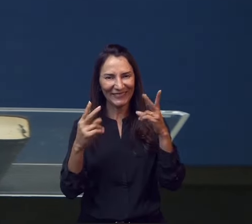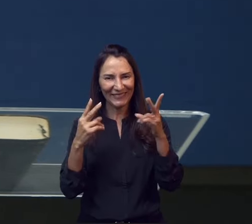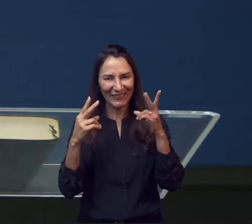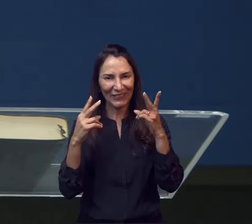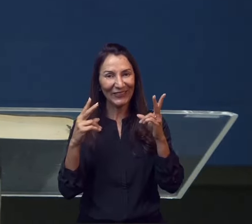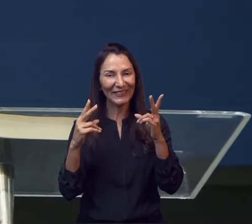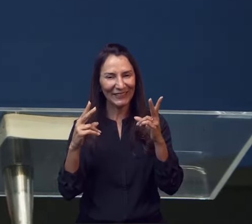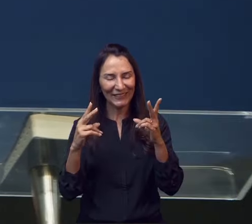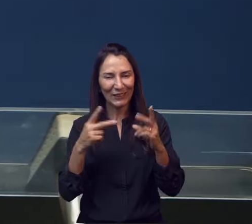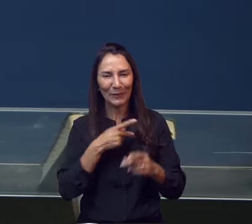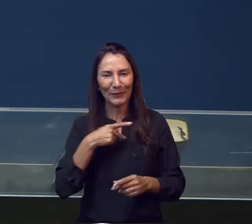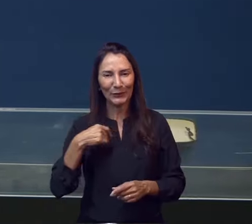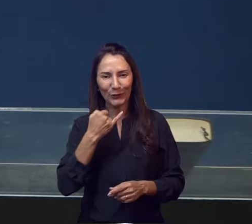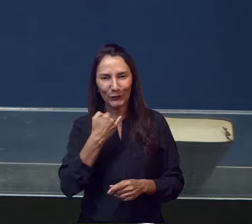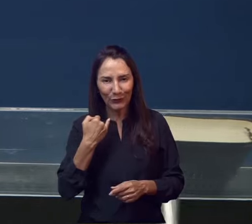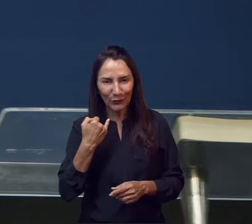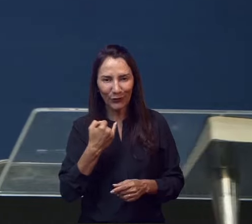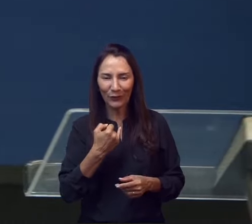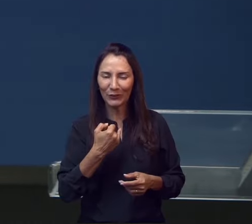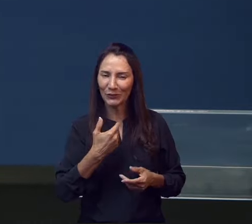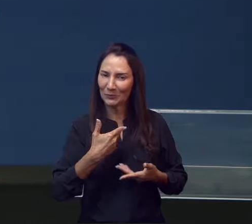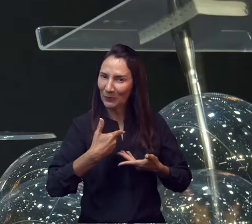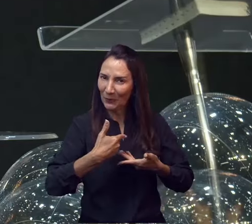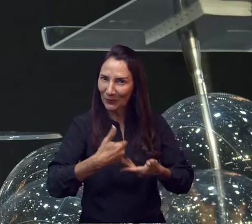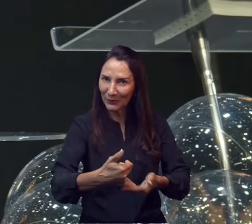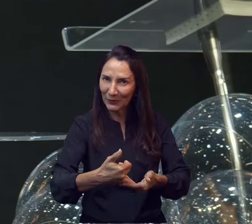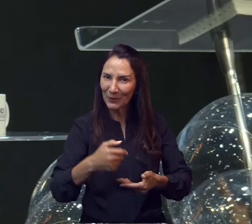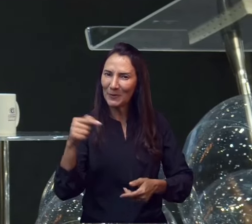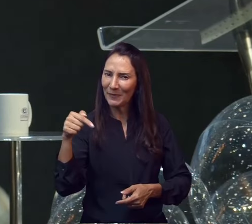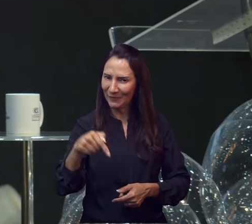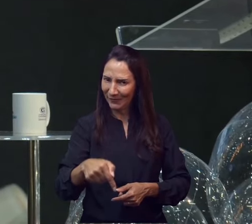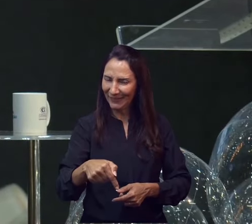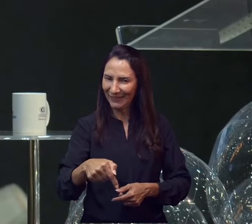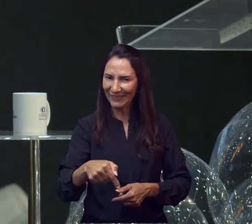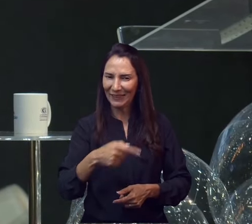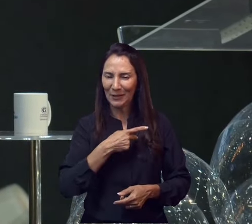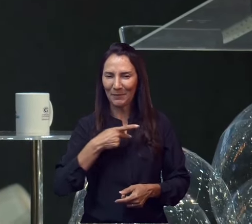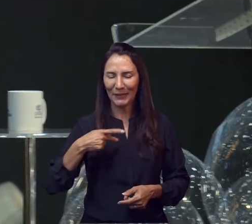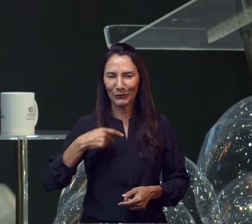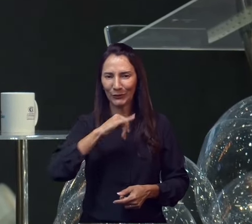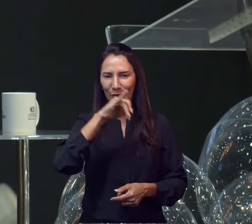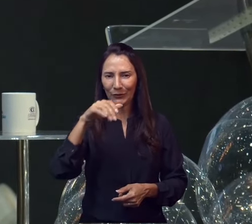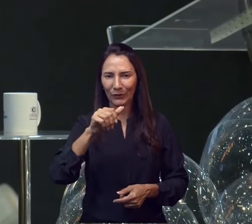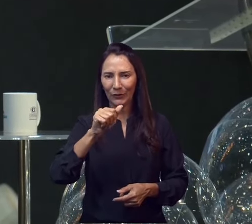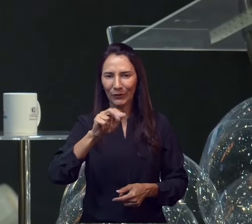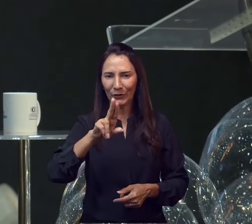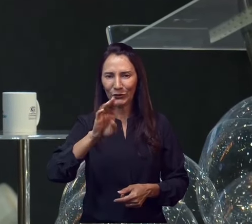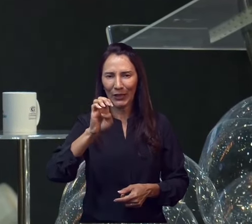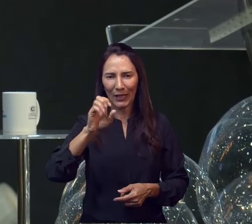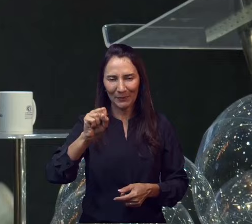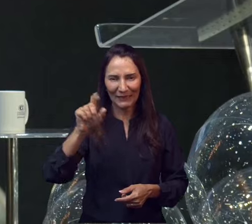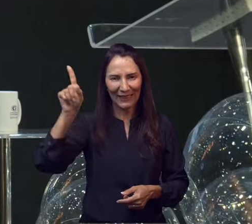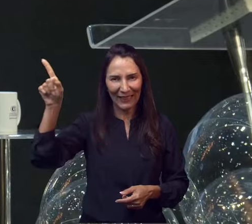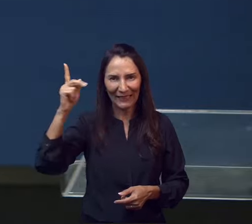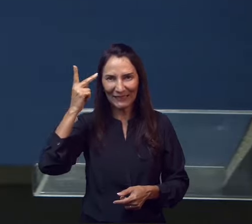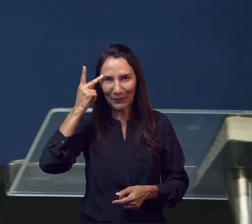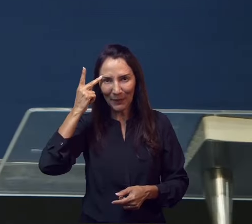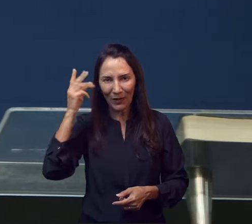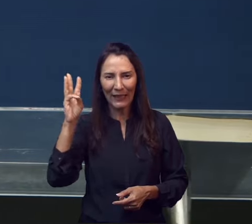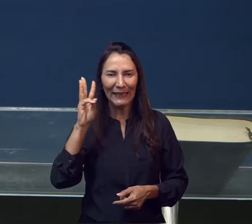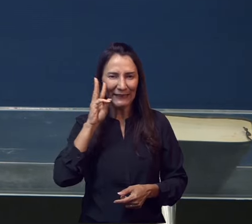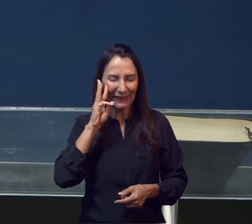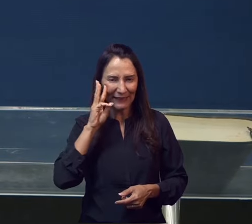Jorge me chamou para fazer aqui fazia no pastor Jabes em São Paulo terça-feira aqui no